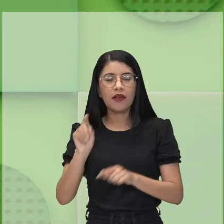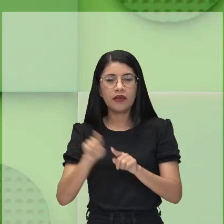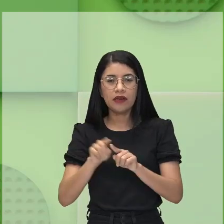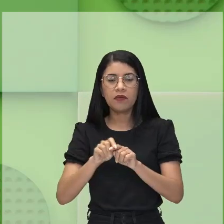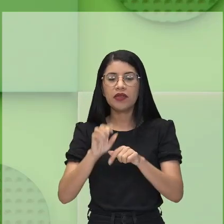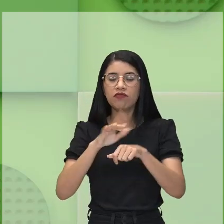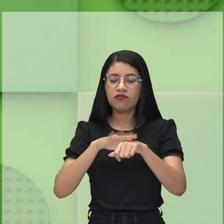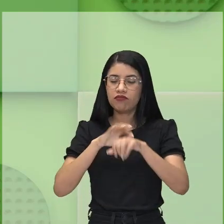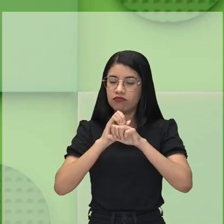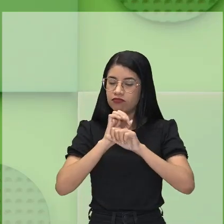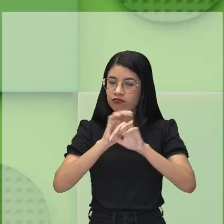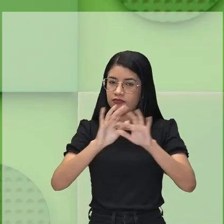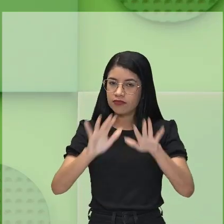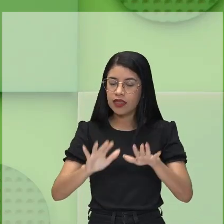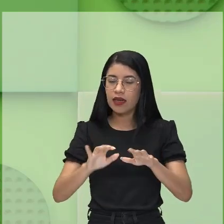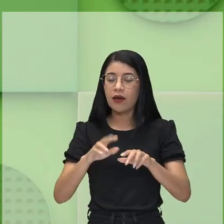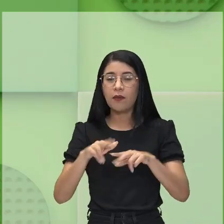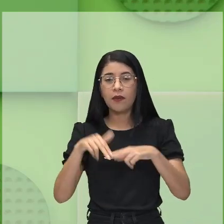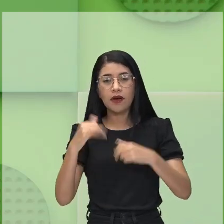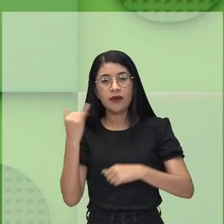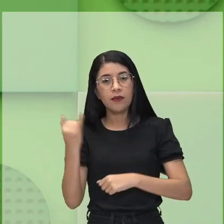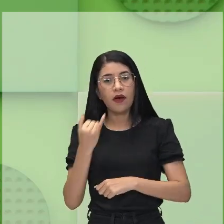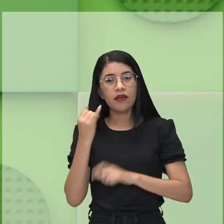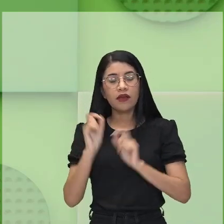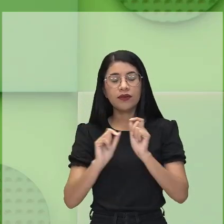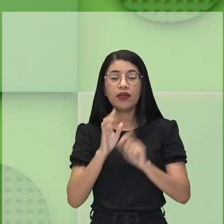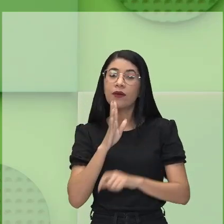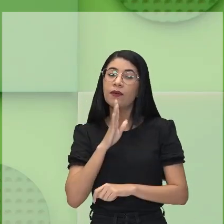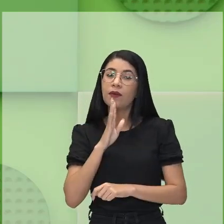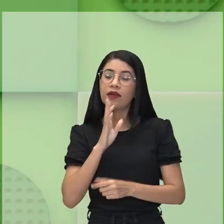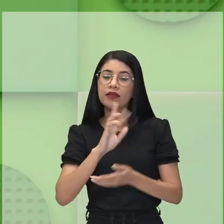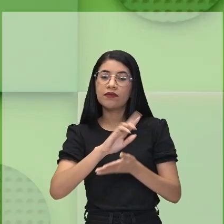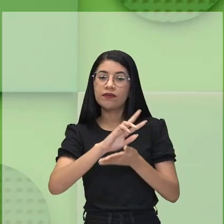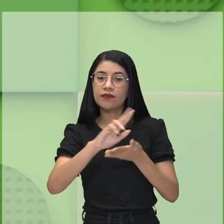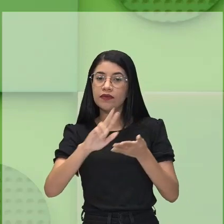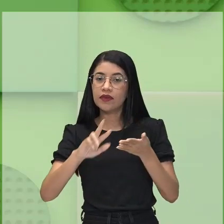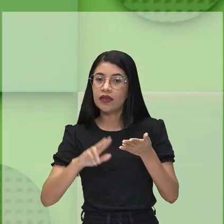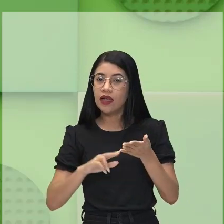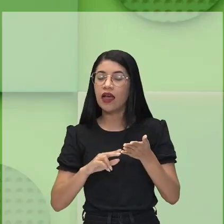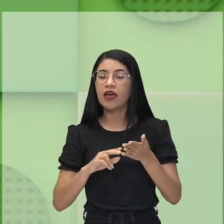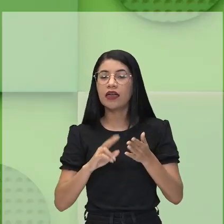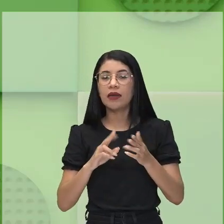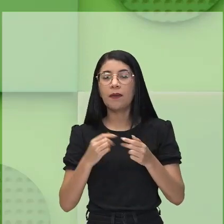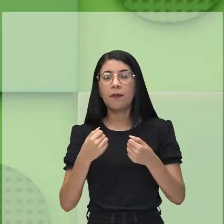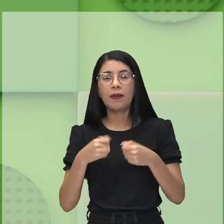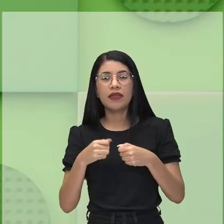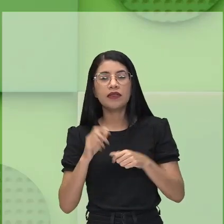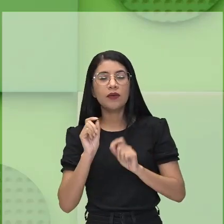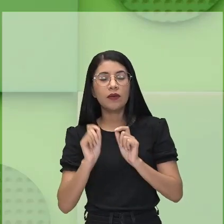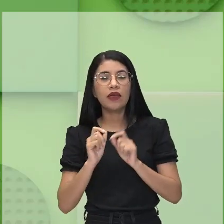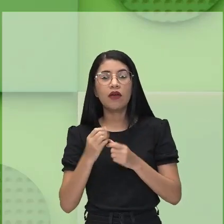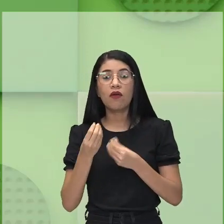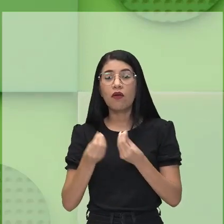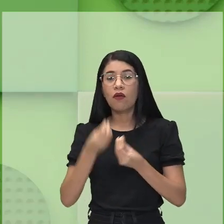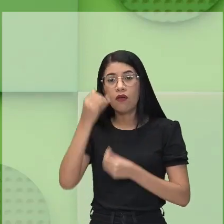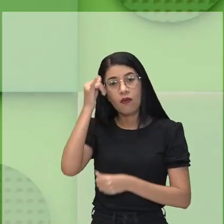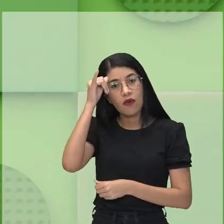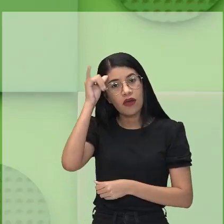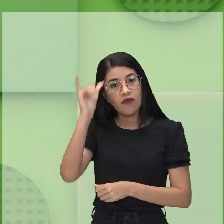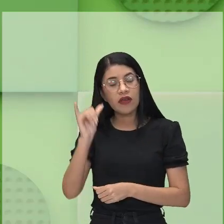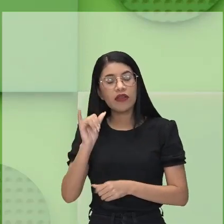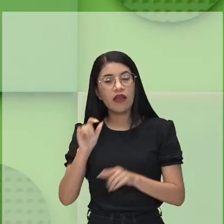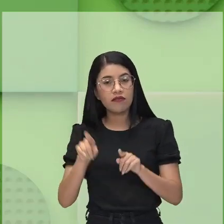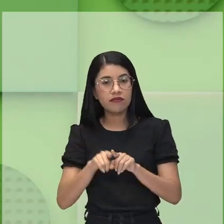doenças, e é importante que a gente tenha conhecimento, né, de tudo isso para que a gente saiba a maneira de